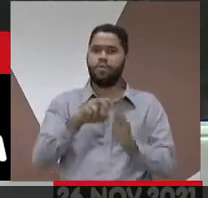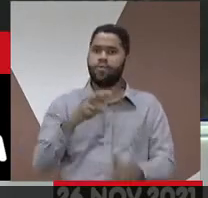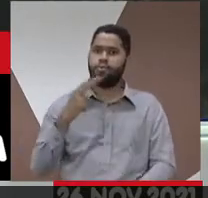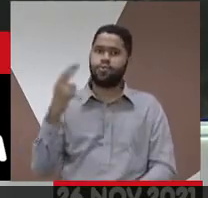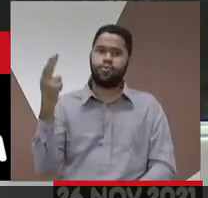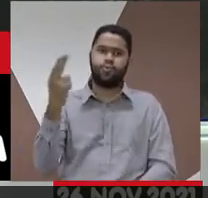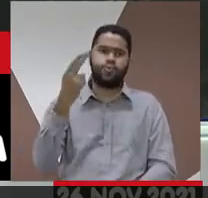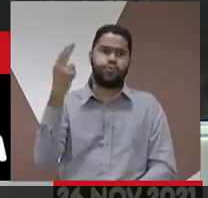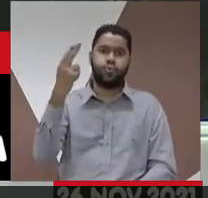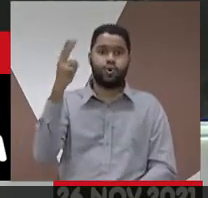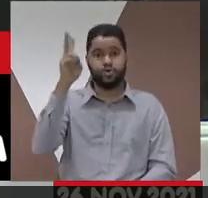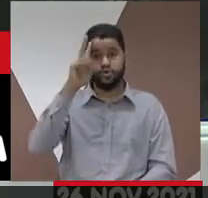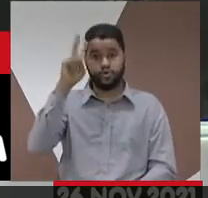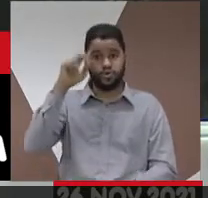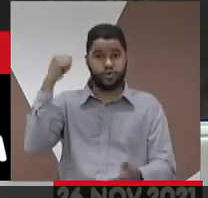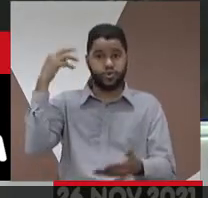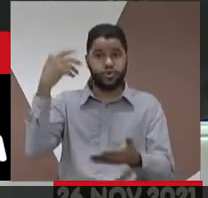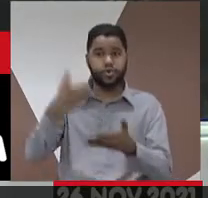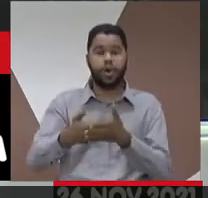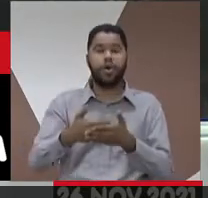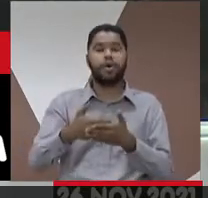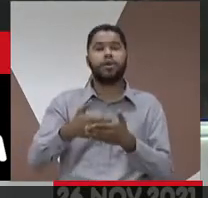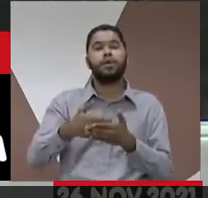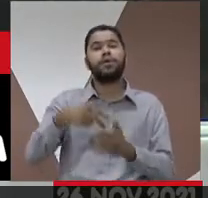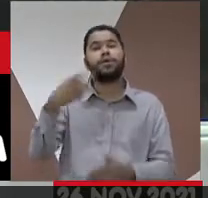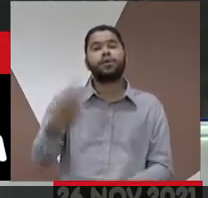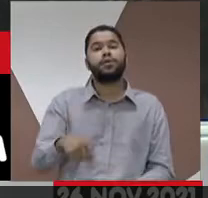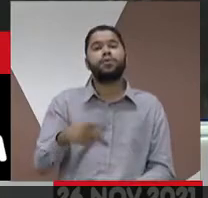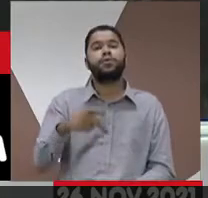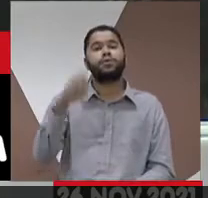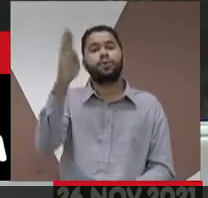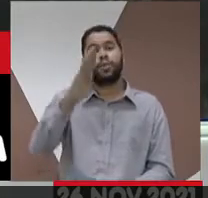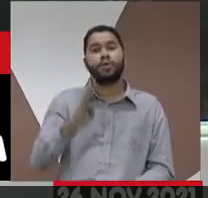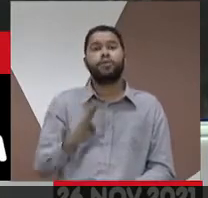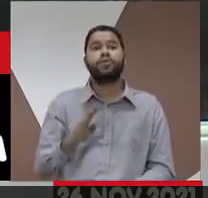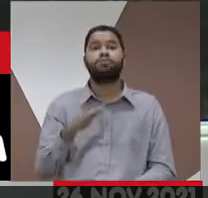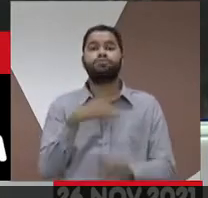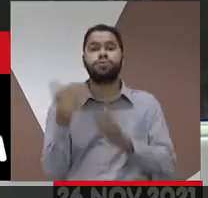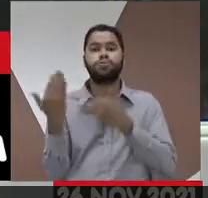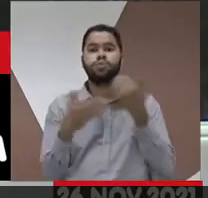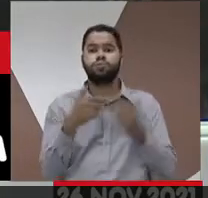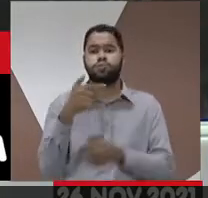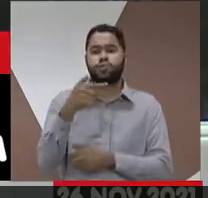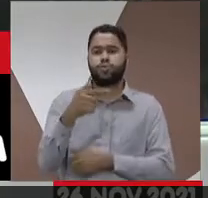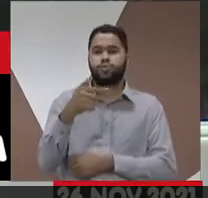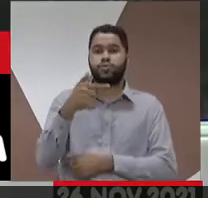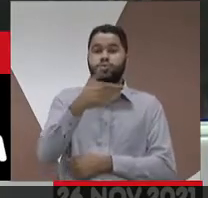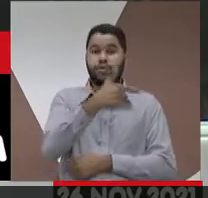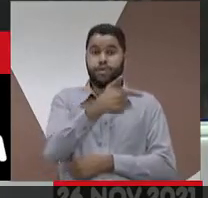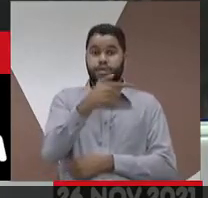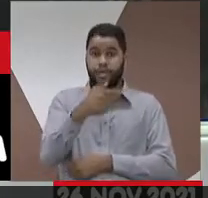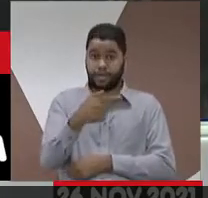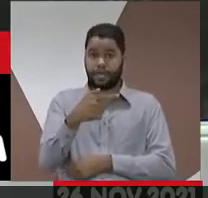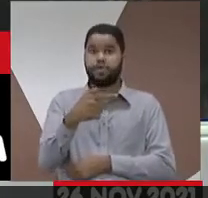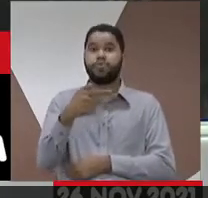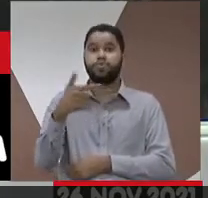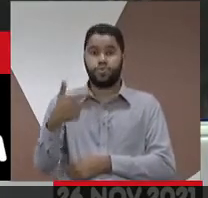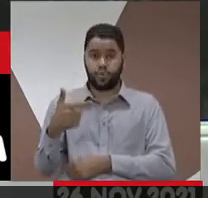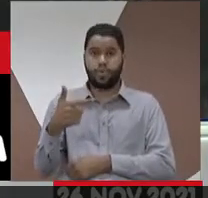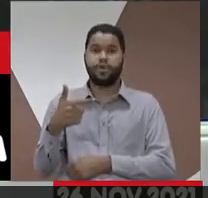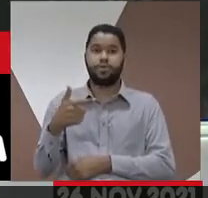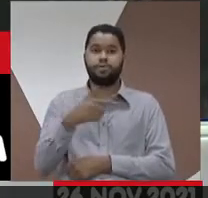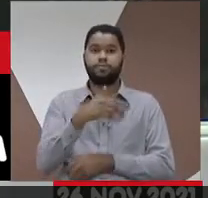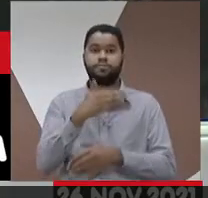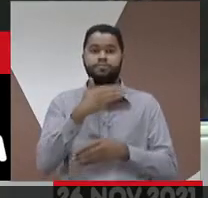da história do Brasil e que ceifou 272 vidas de trabalhadores e trabalhadoras. E, a partir do acordo que foi